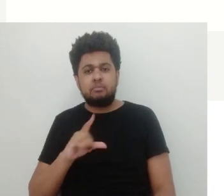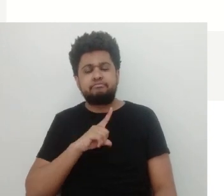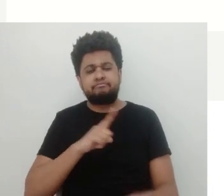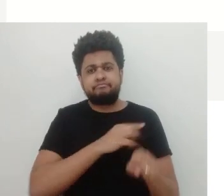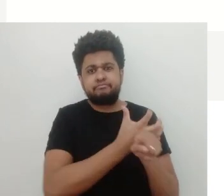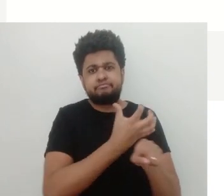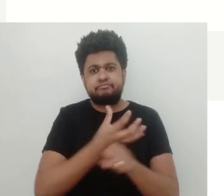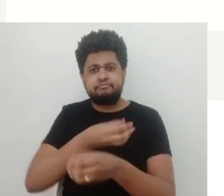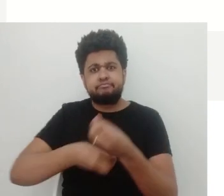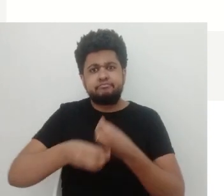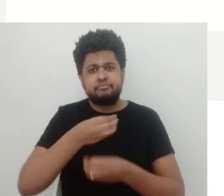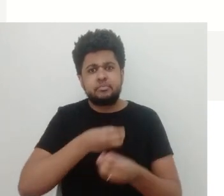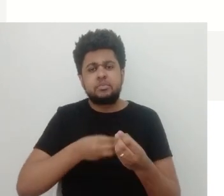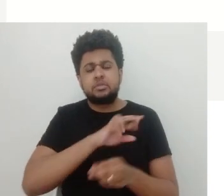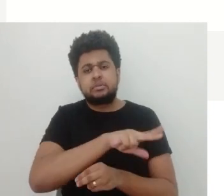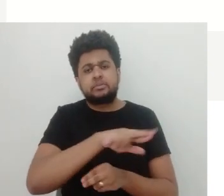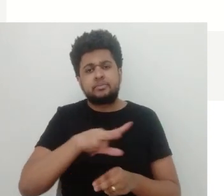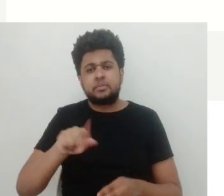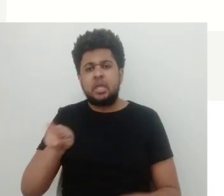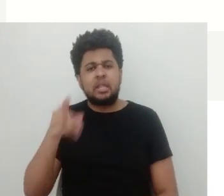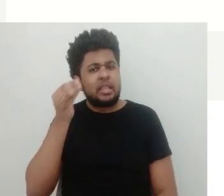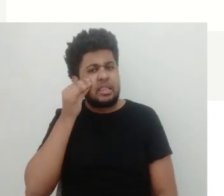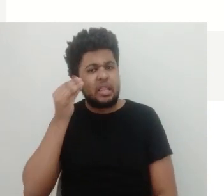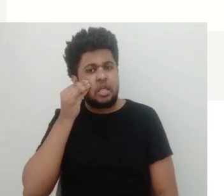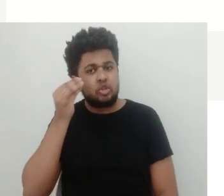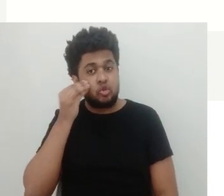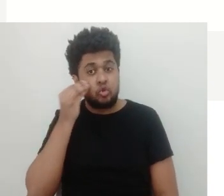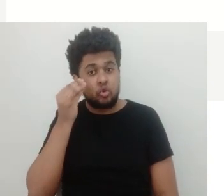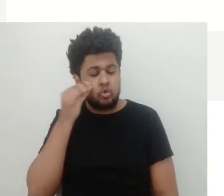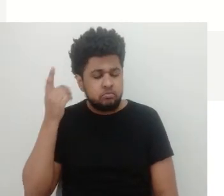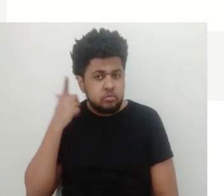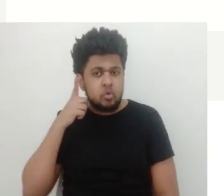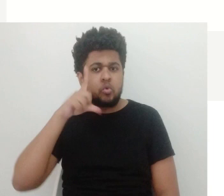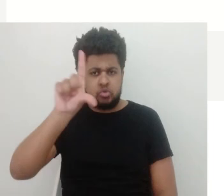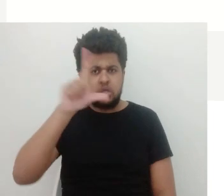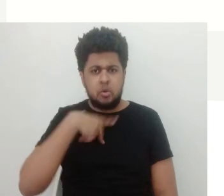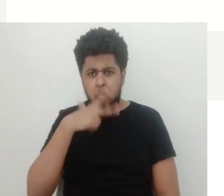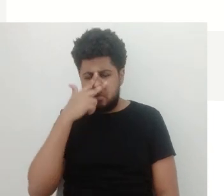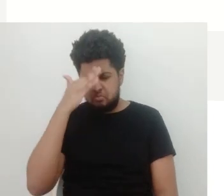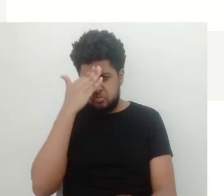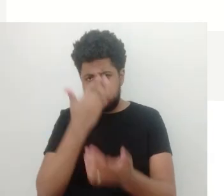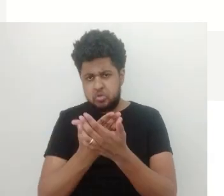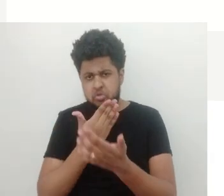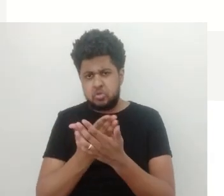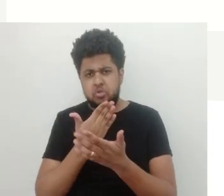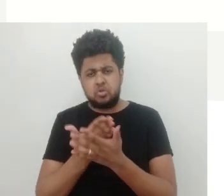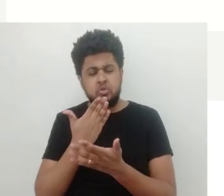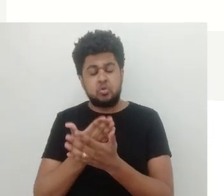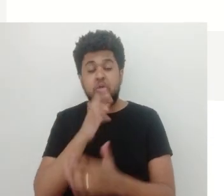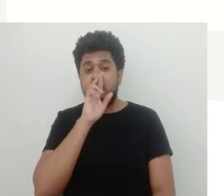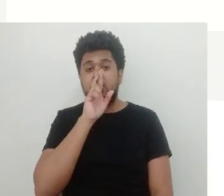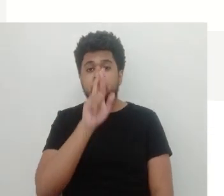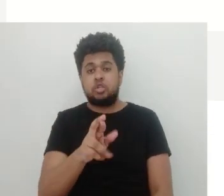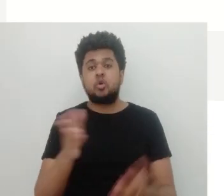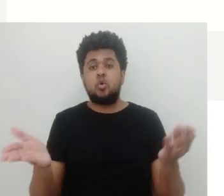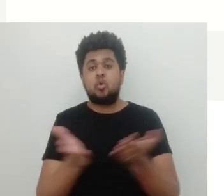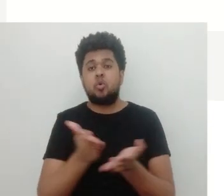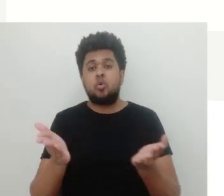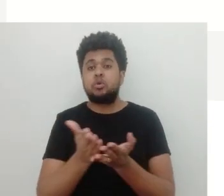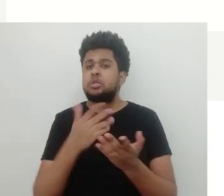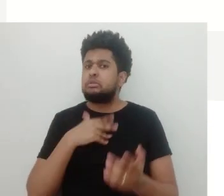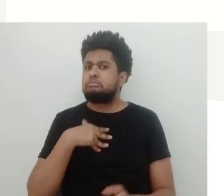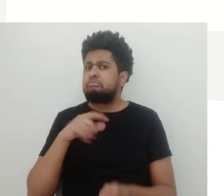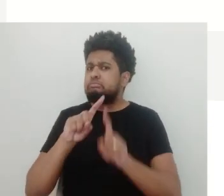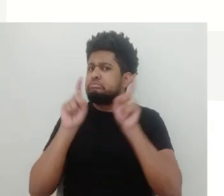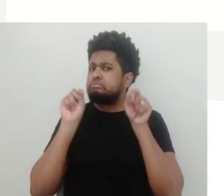época eram muito importantes, fundar a sociologia brasileira como uma ciência. Né? O rigor